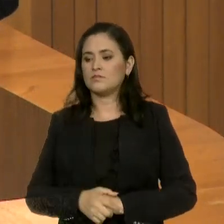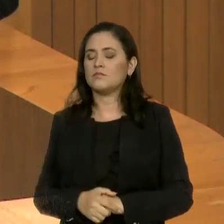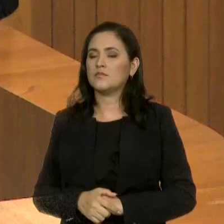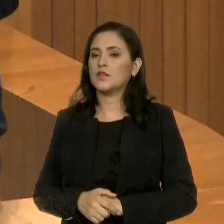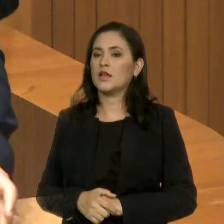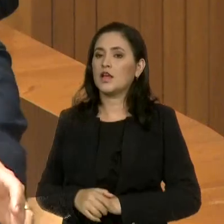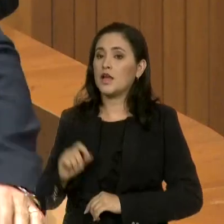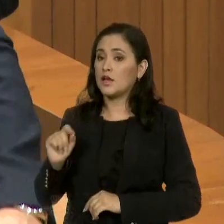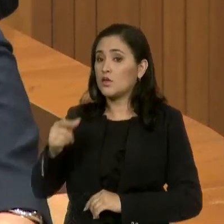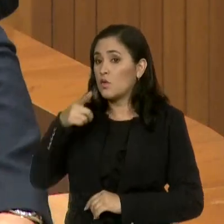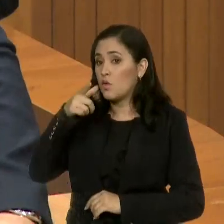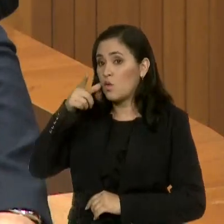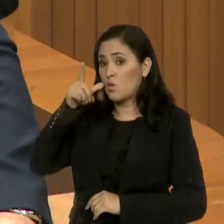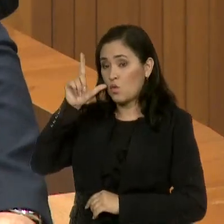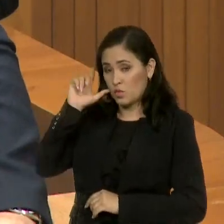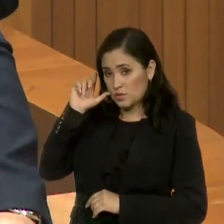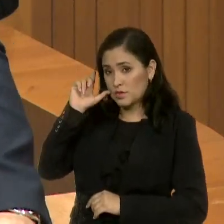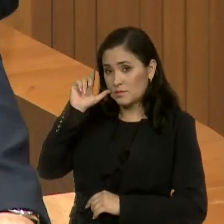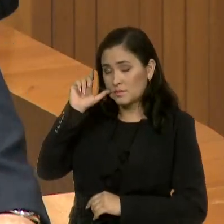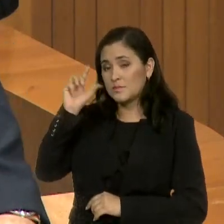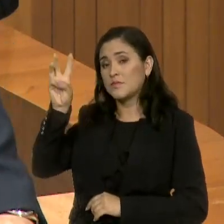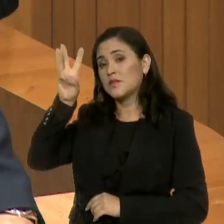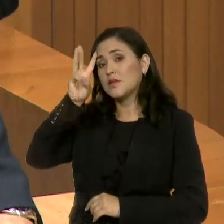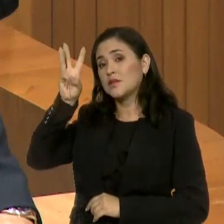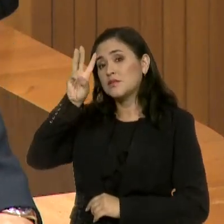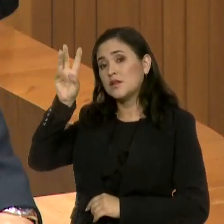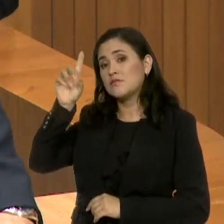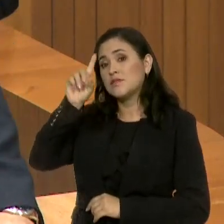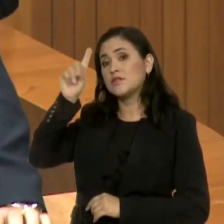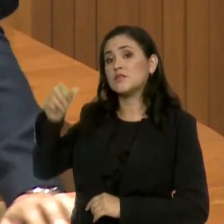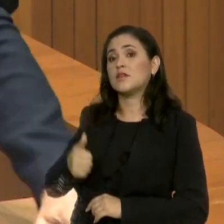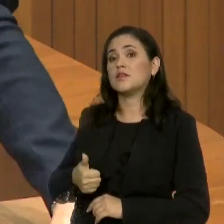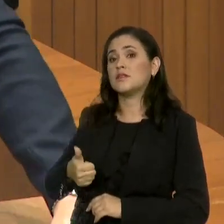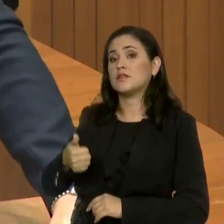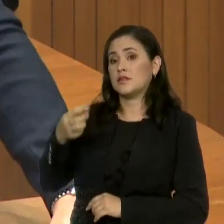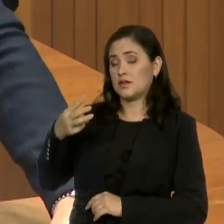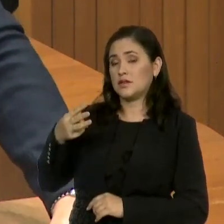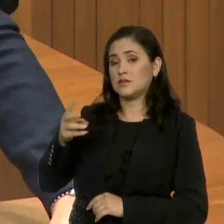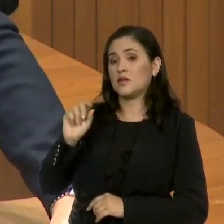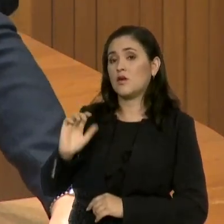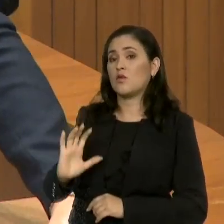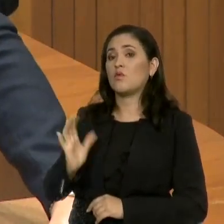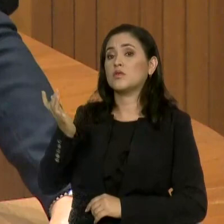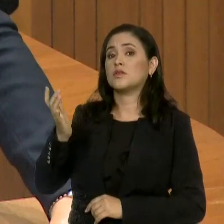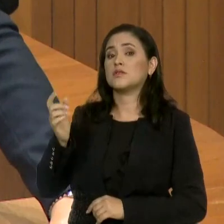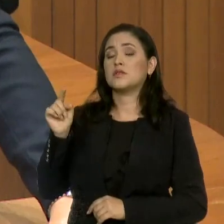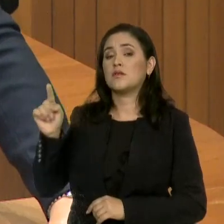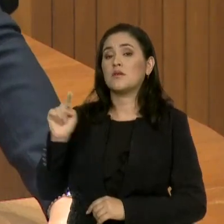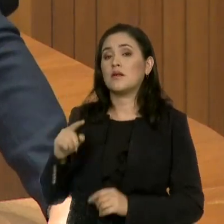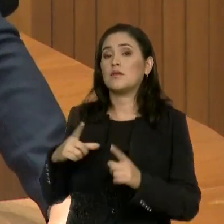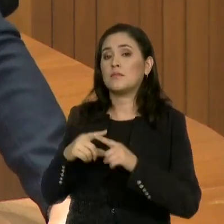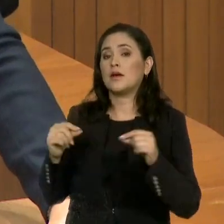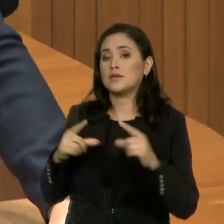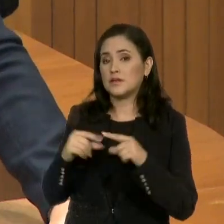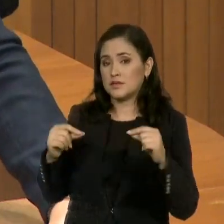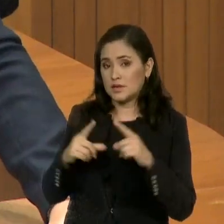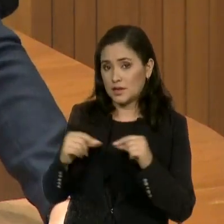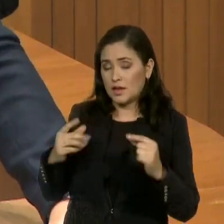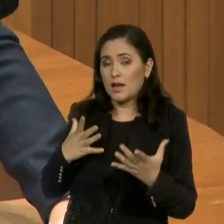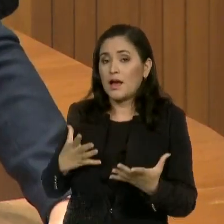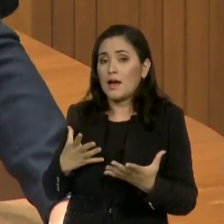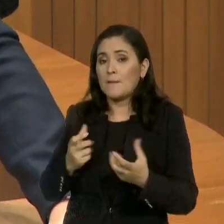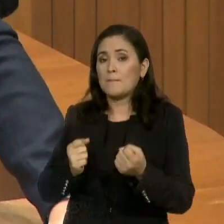Congresso ontem, terça-feira, dia 13, aprovou o programa Minha Casa Minha Vida, criado lá